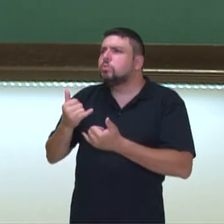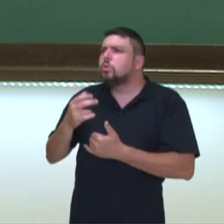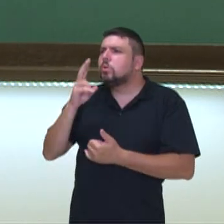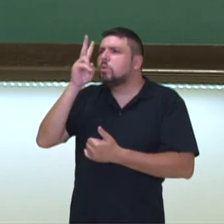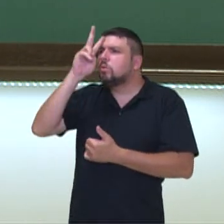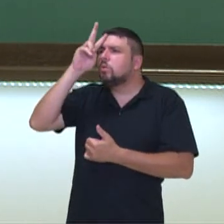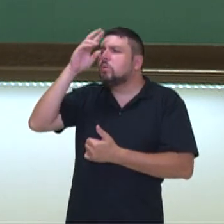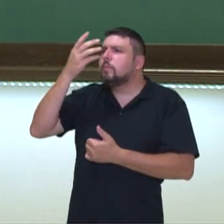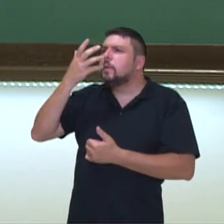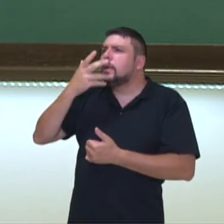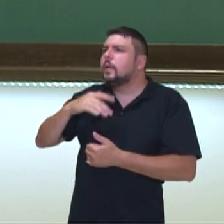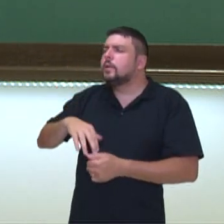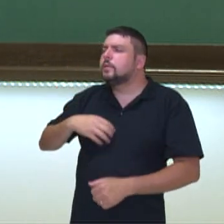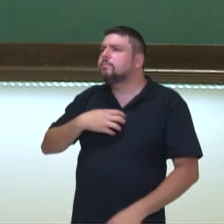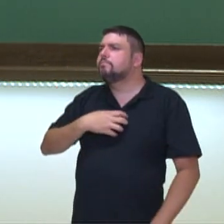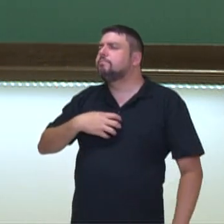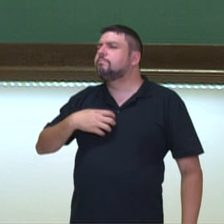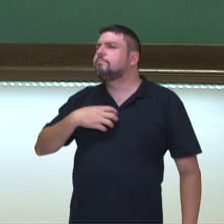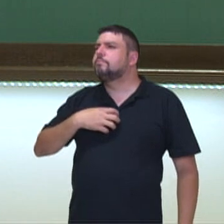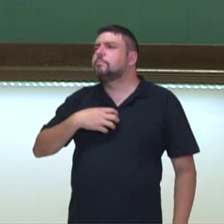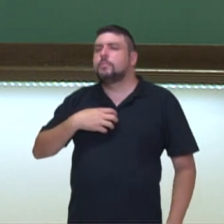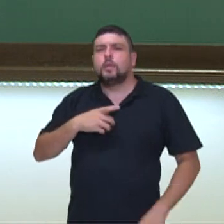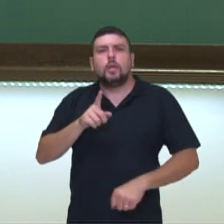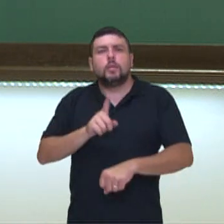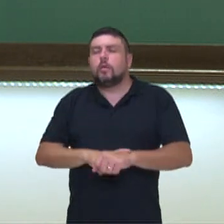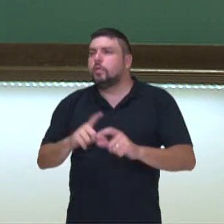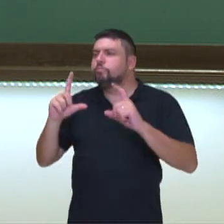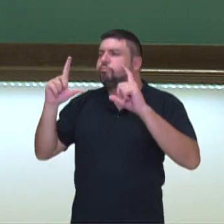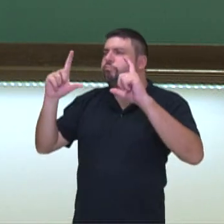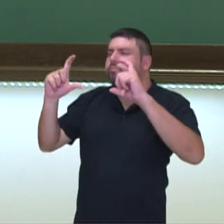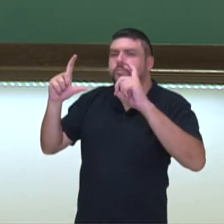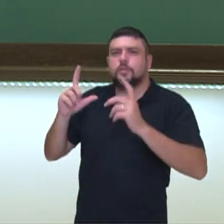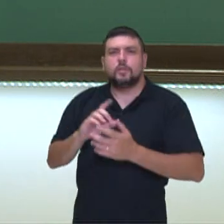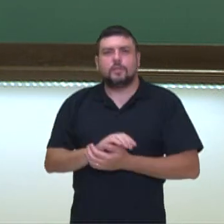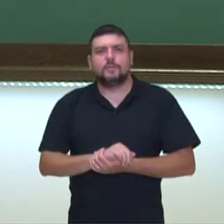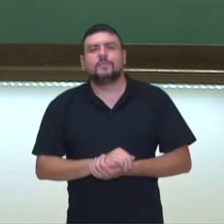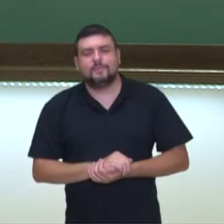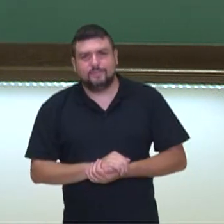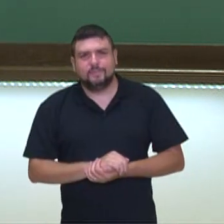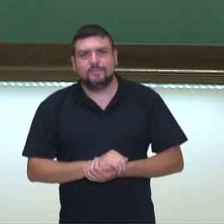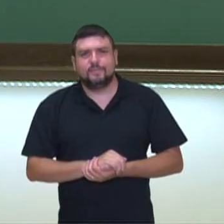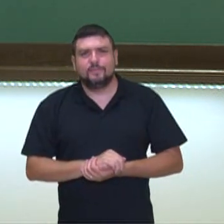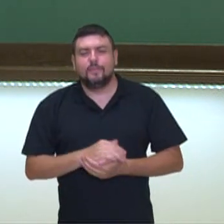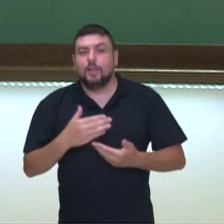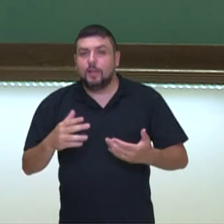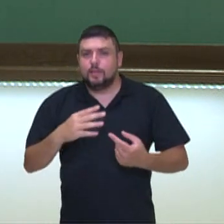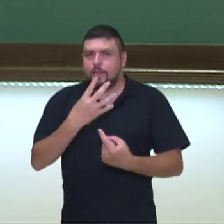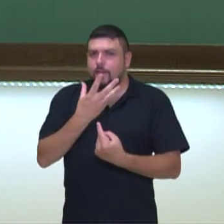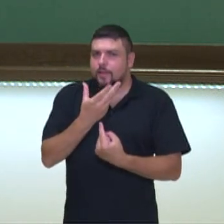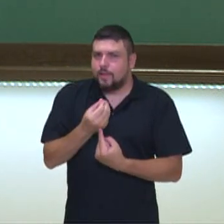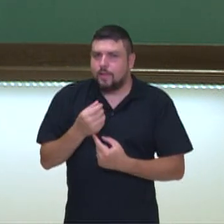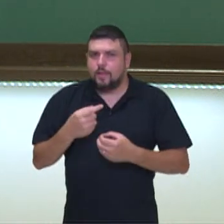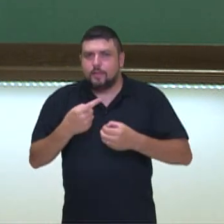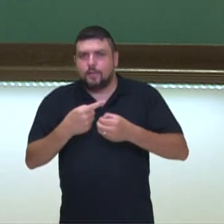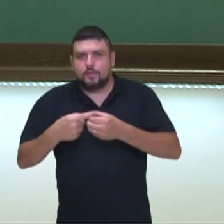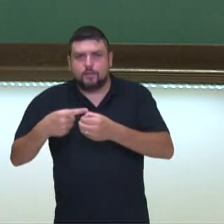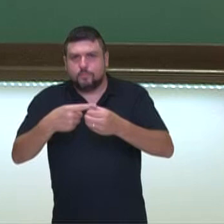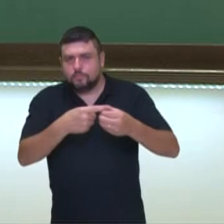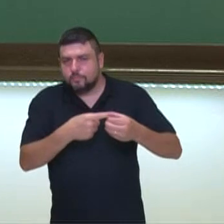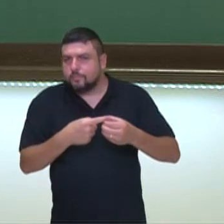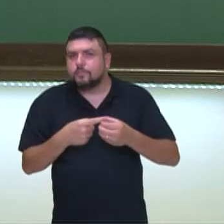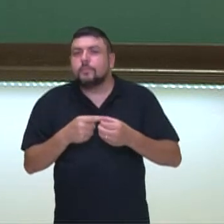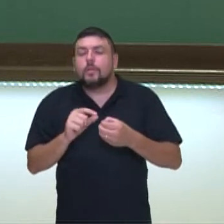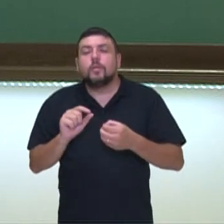infância. Pô, você fala, meu Deus, deixa eu tirar uma foto disso aqui. Então, a arte urbana, né? A intervenção urbana,